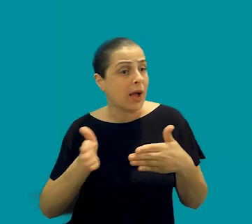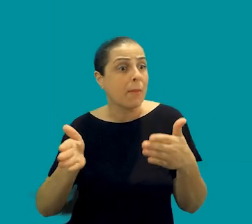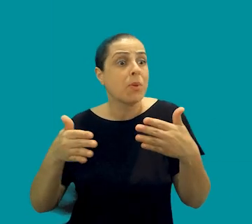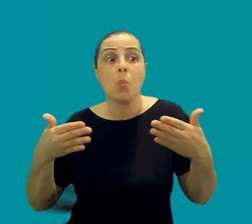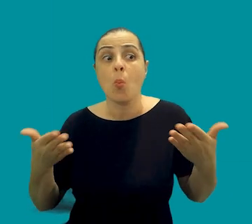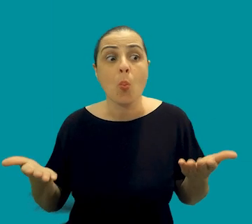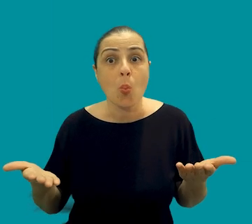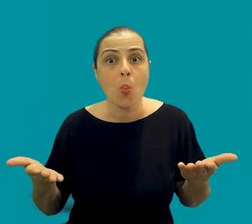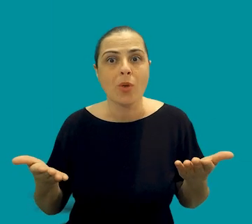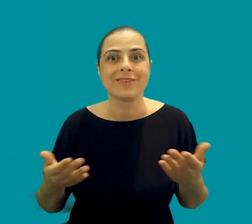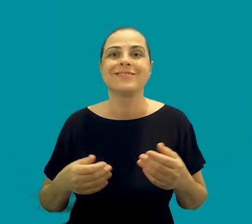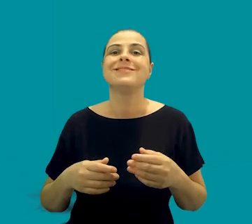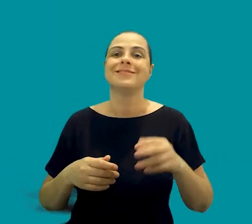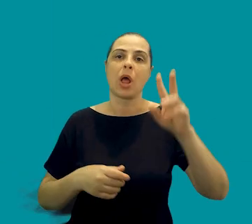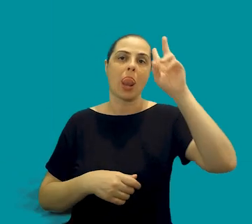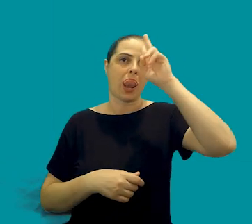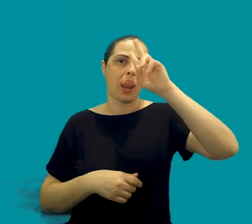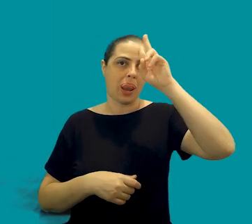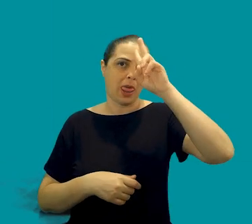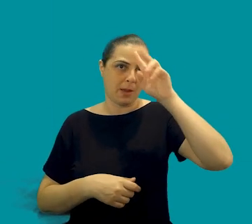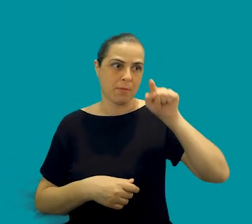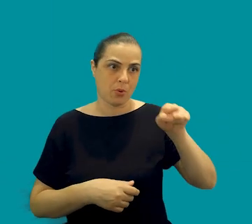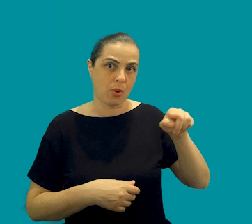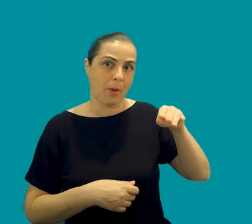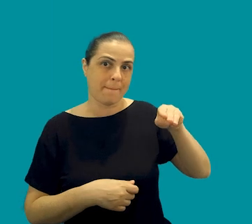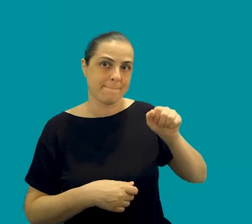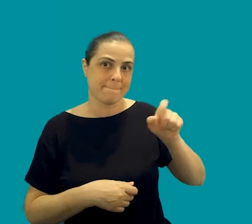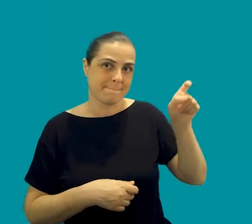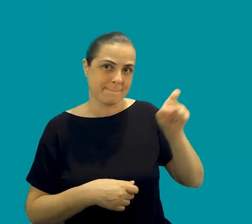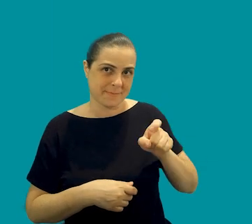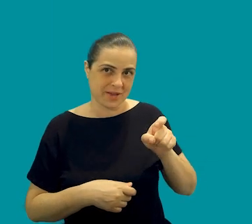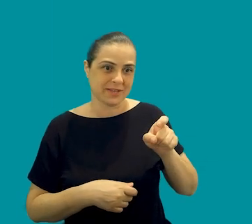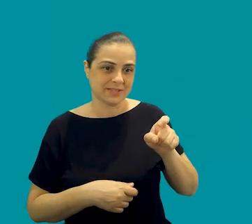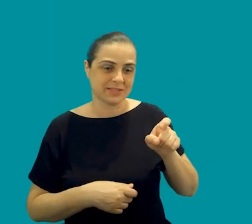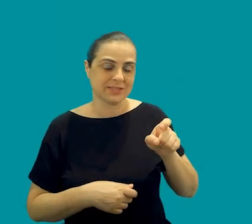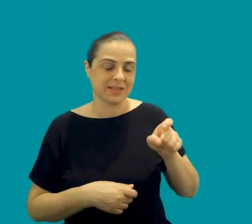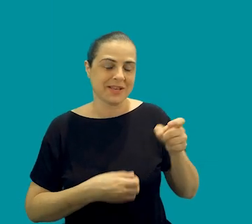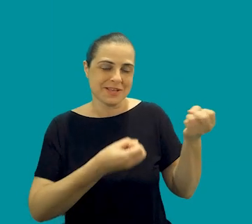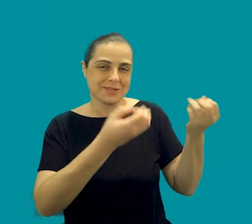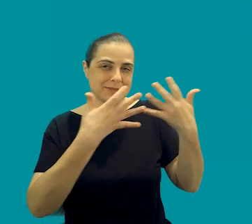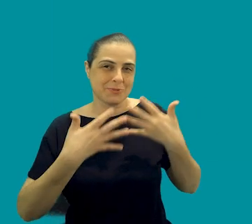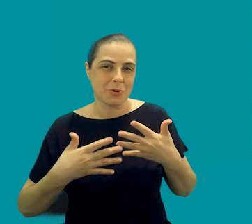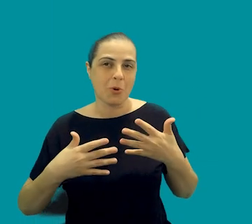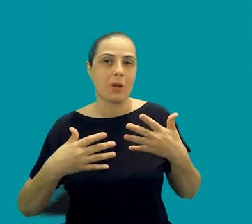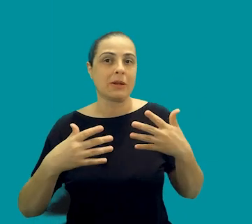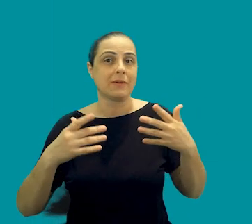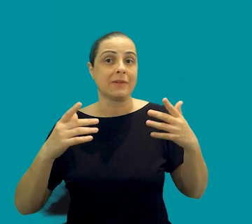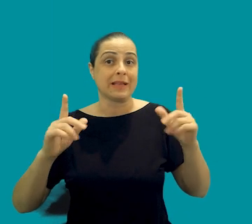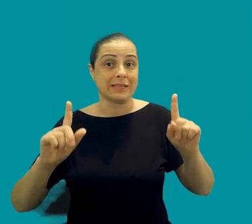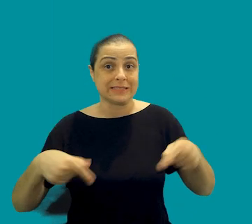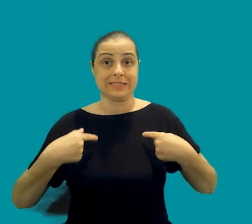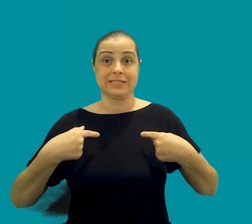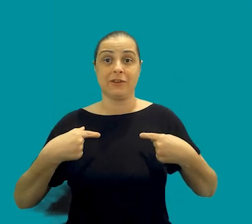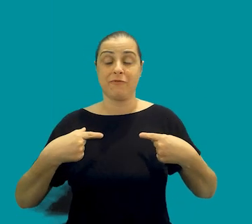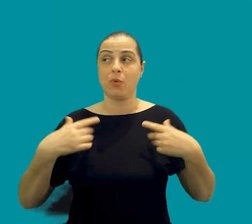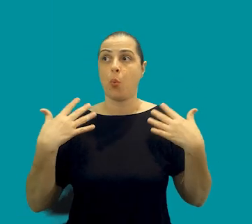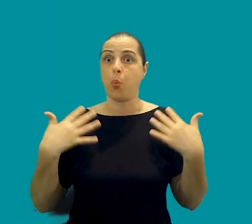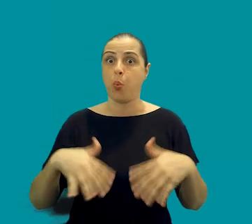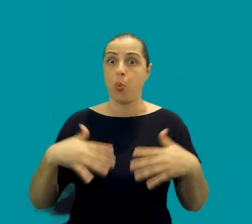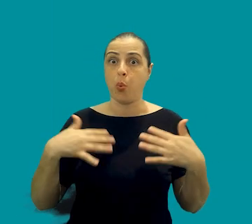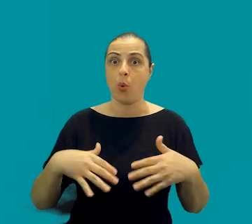são esses. E eu lembro muito, né, do que o Max falou, olha, a gente tem um grande desafio com esses jovens, que é o